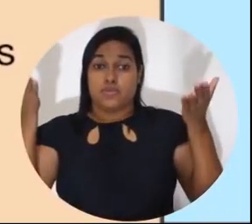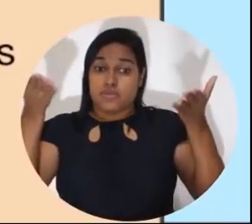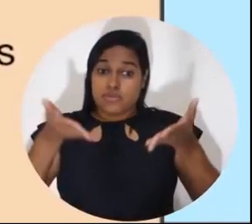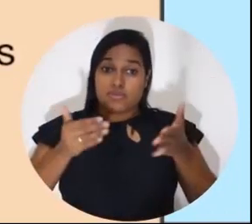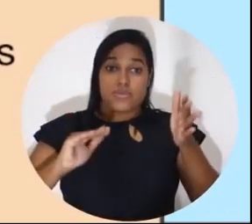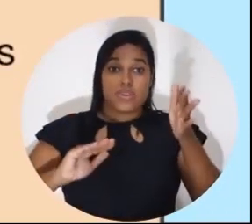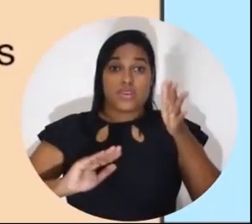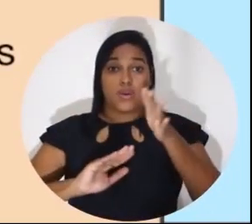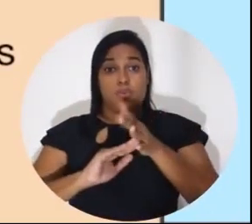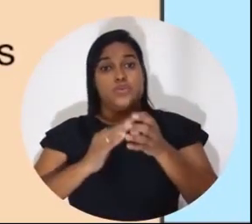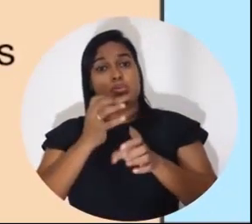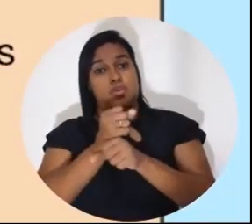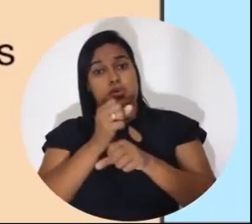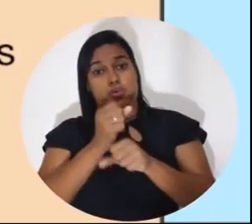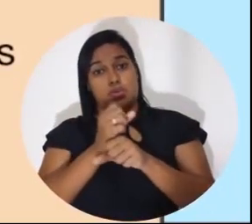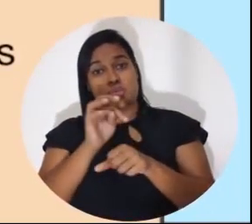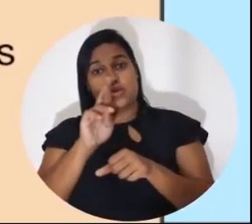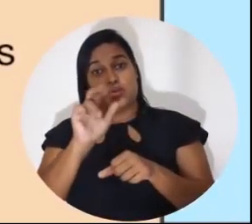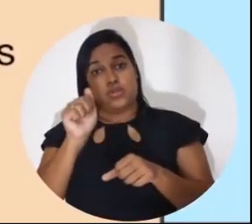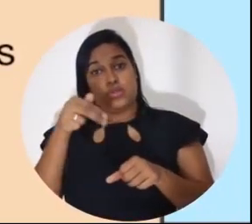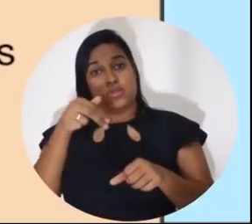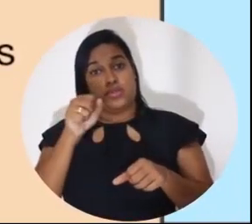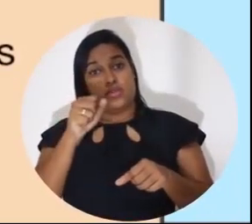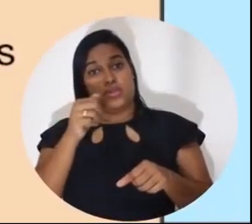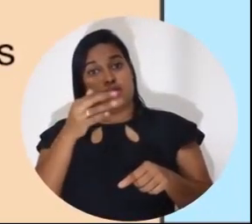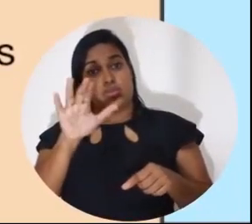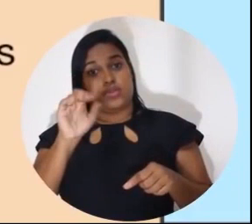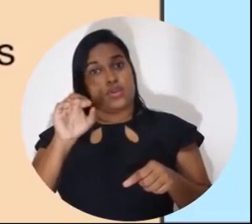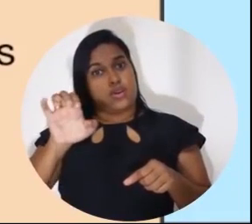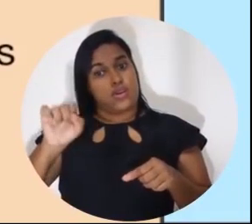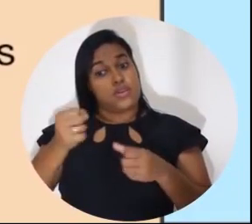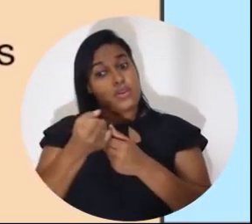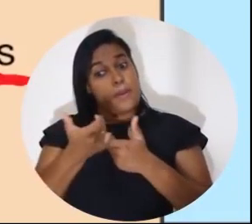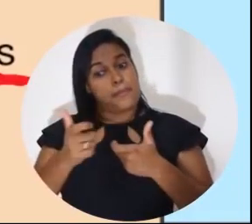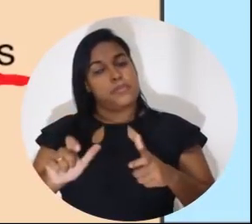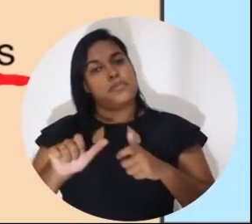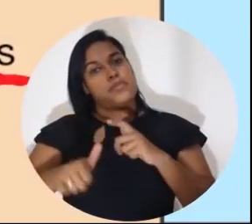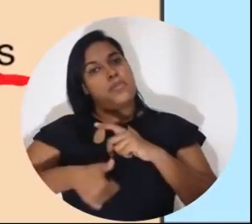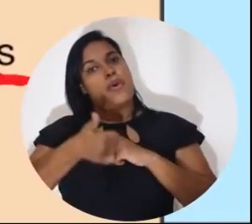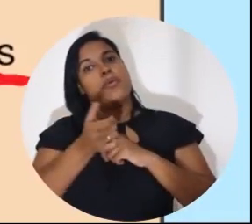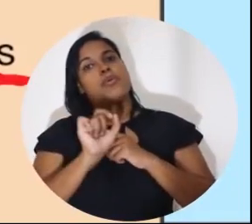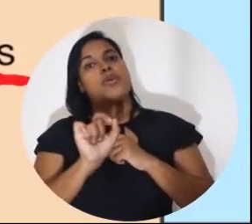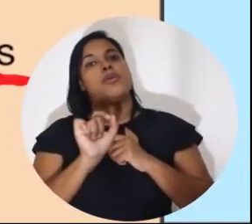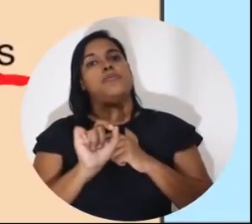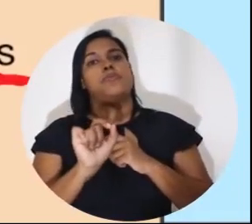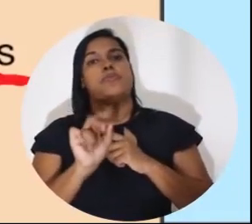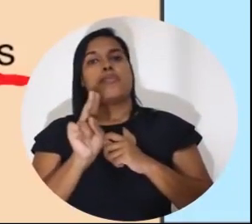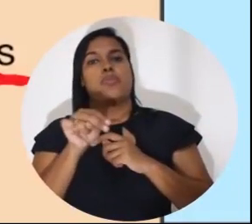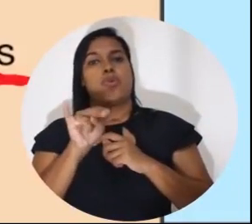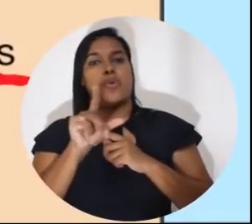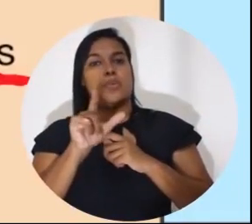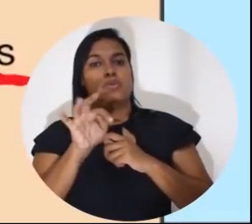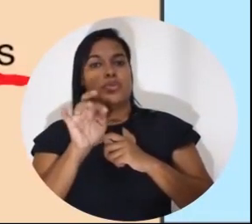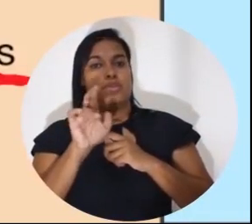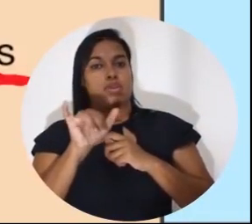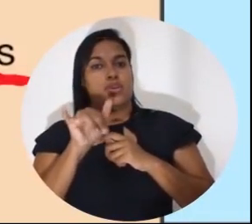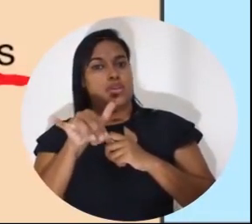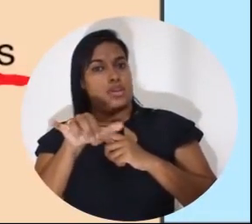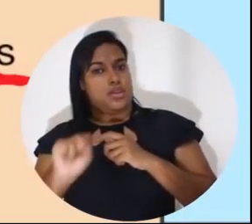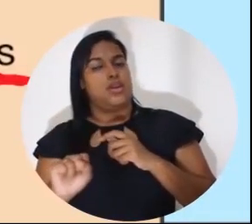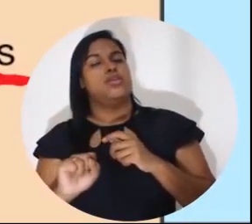é a última conta da conta transações correntes, dessa primeira grande conta. São as transações unilaterais